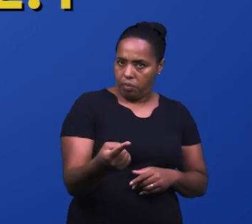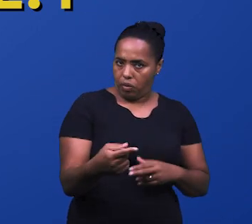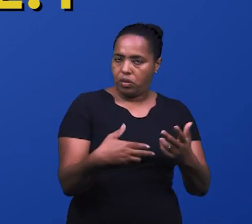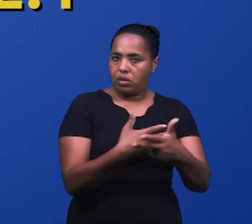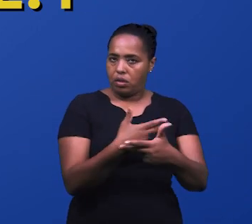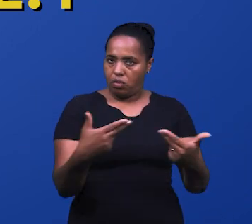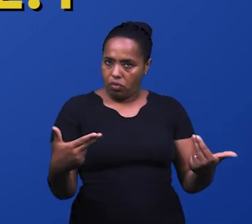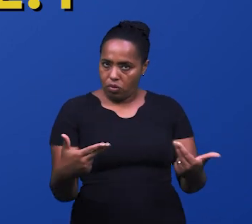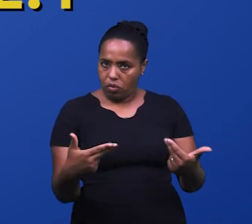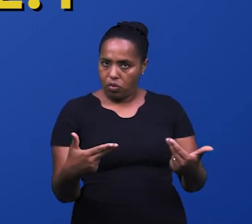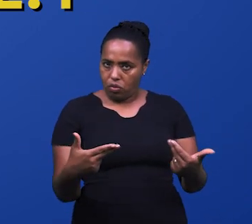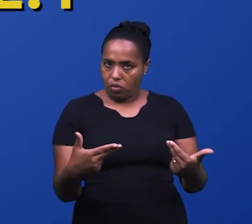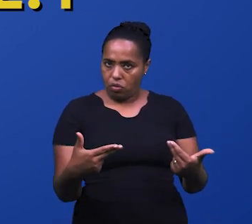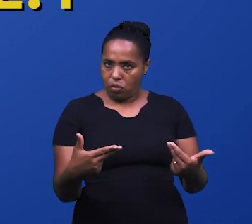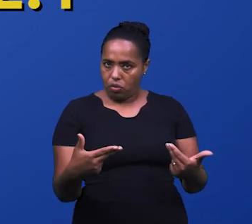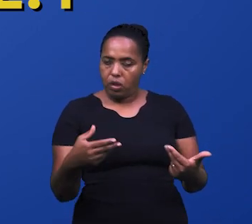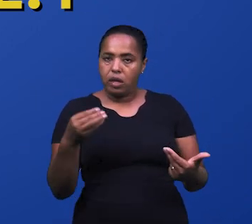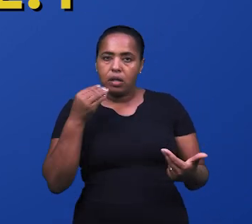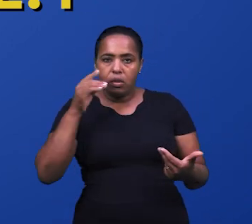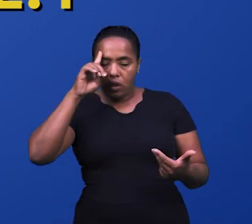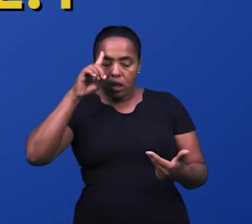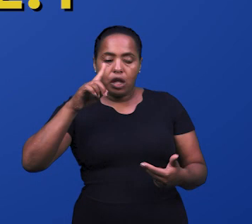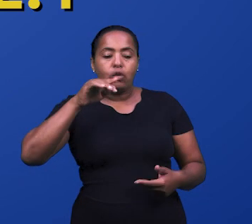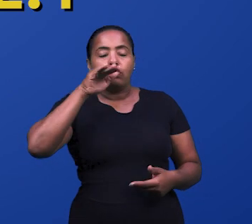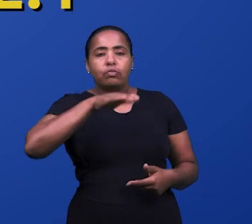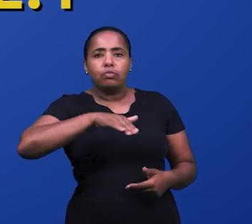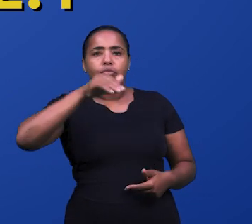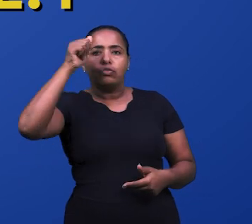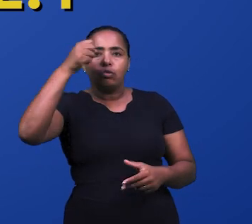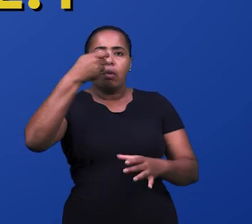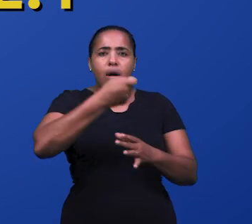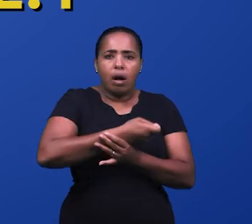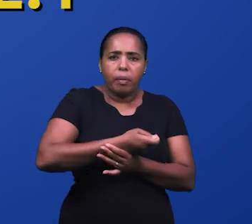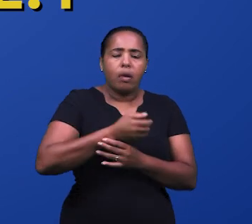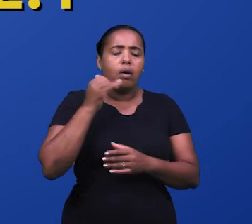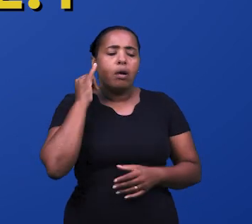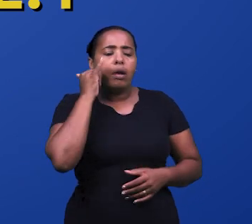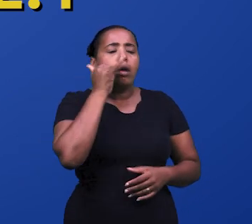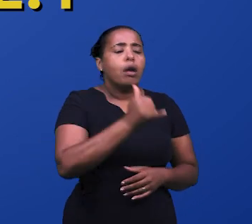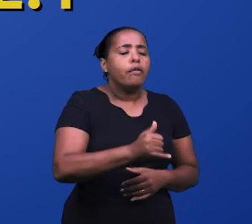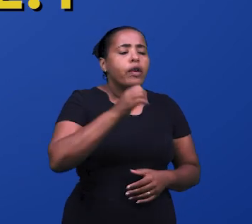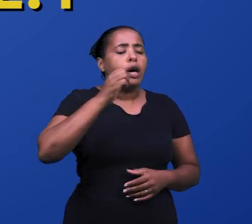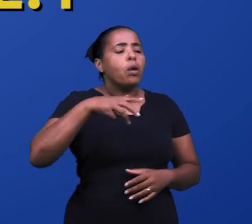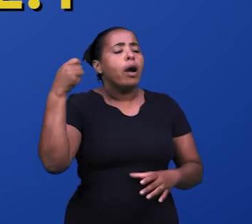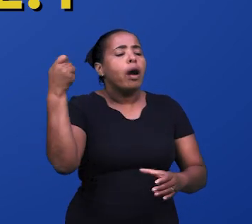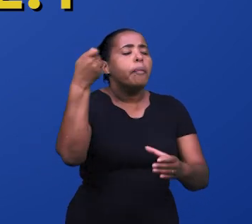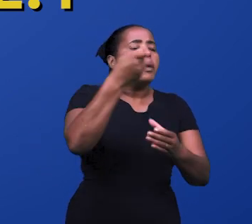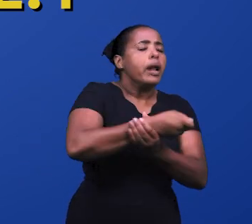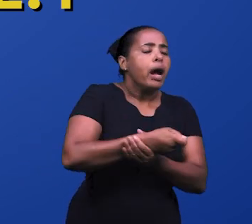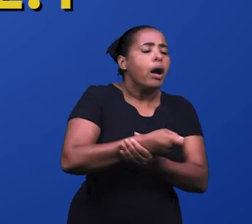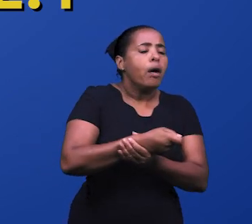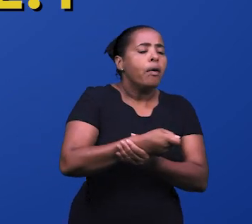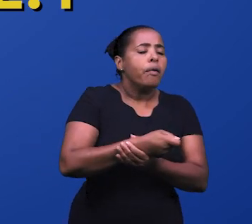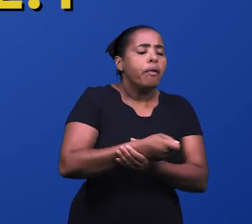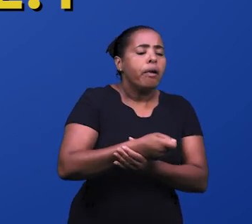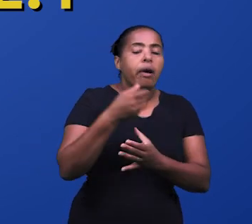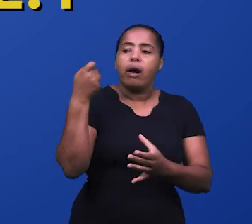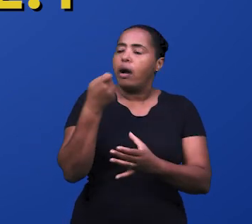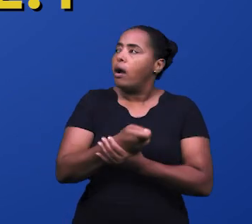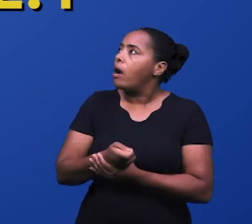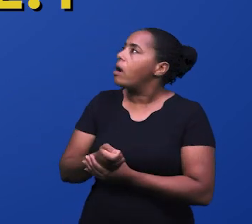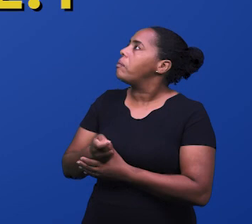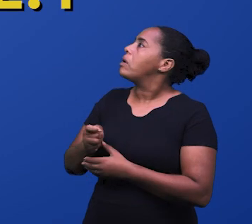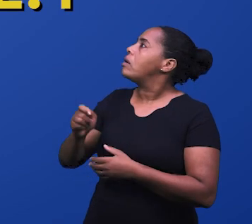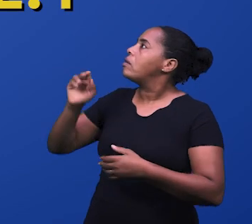coisas que tentou Deus a Abraão. E disse-lhe, Abraão, ele disse,